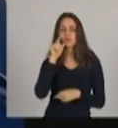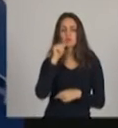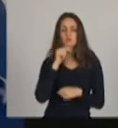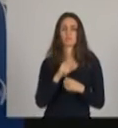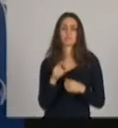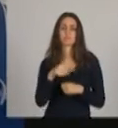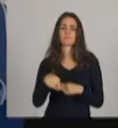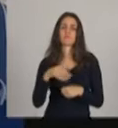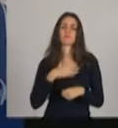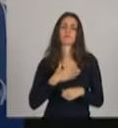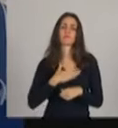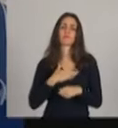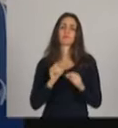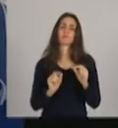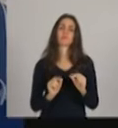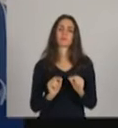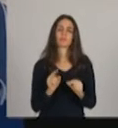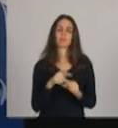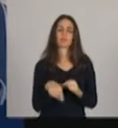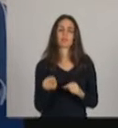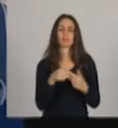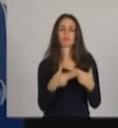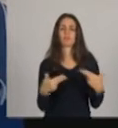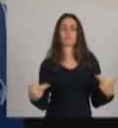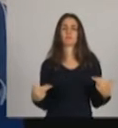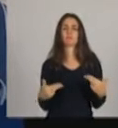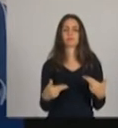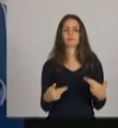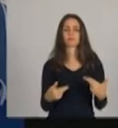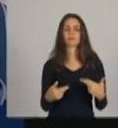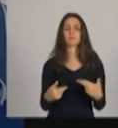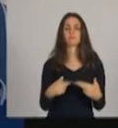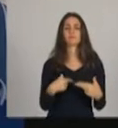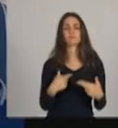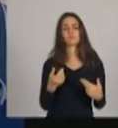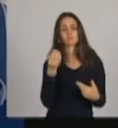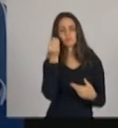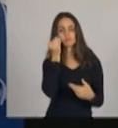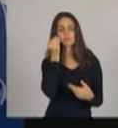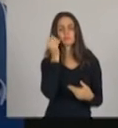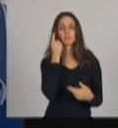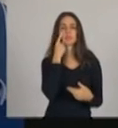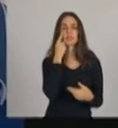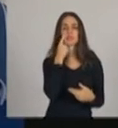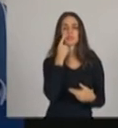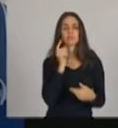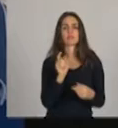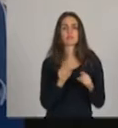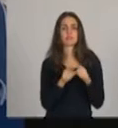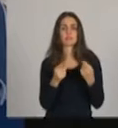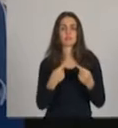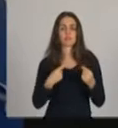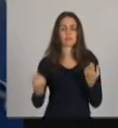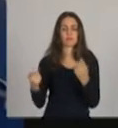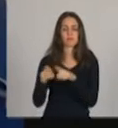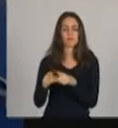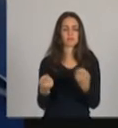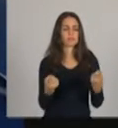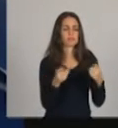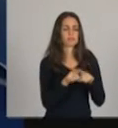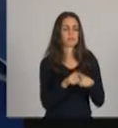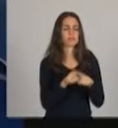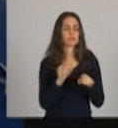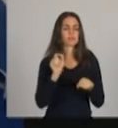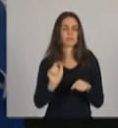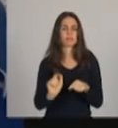que nós gostaríamos que essas coisas fossem contabilizadas com parceria